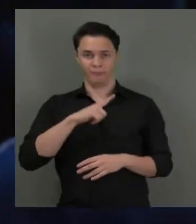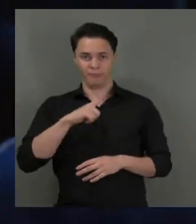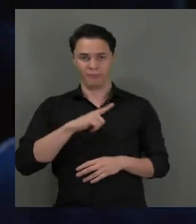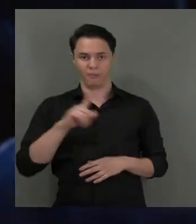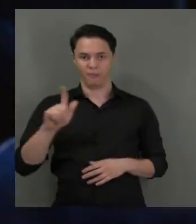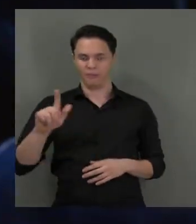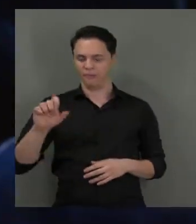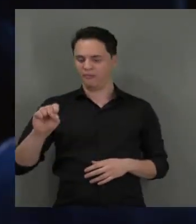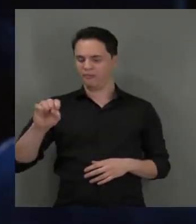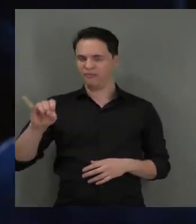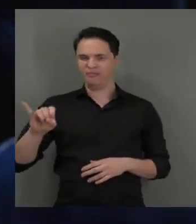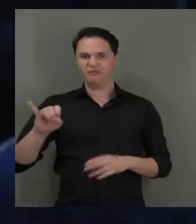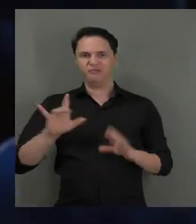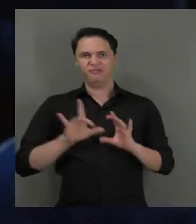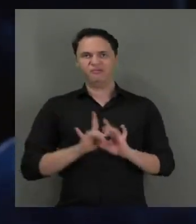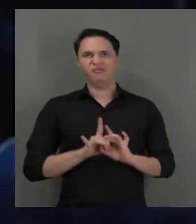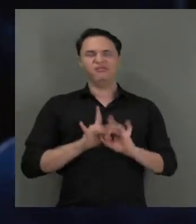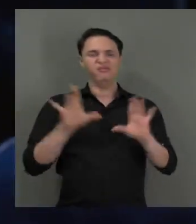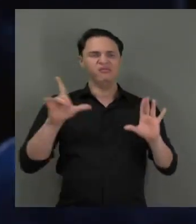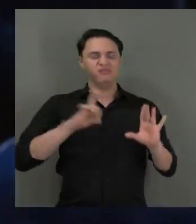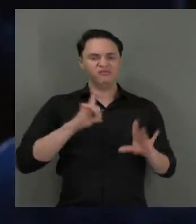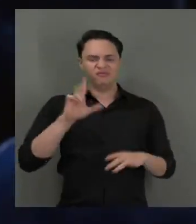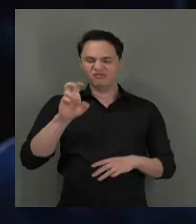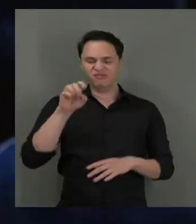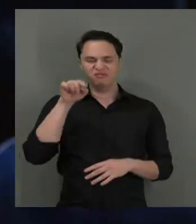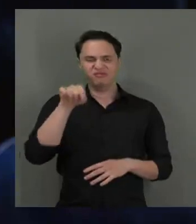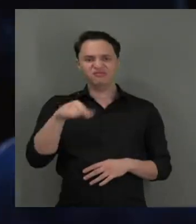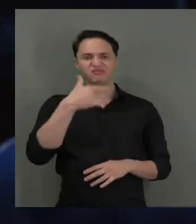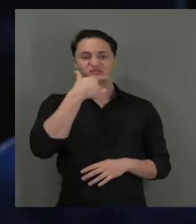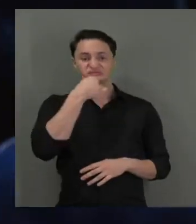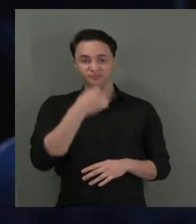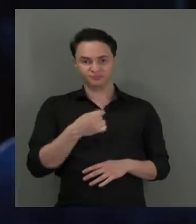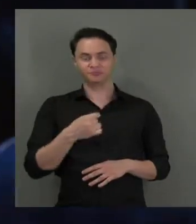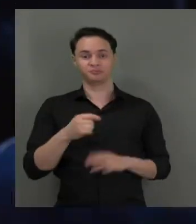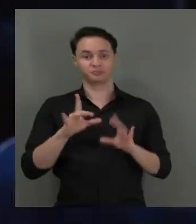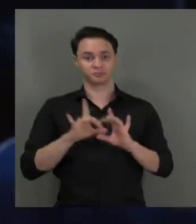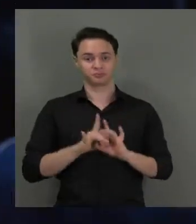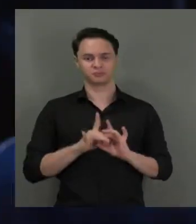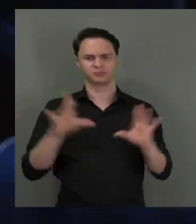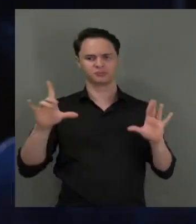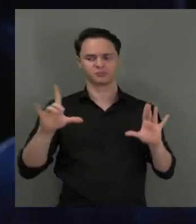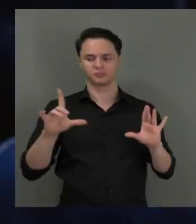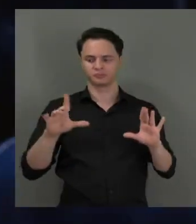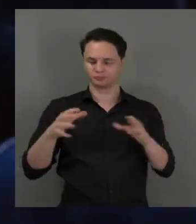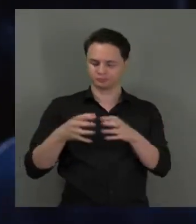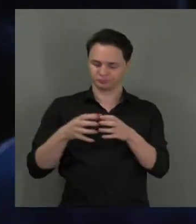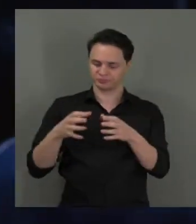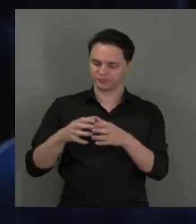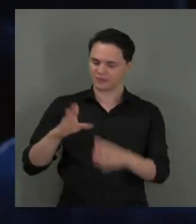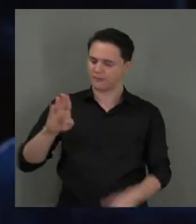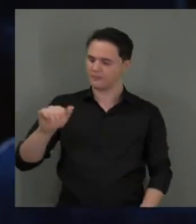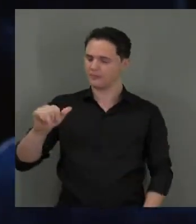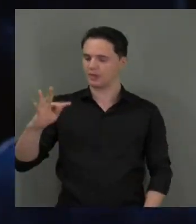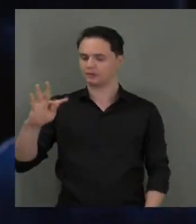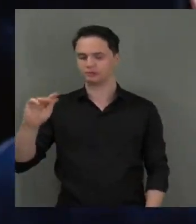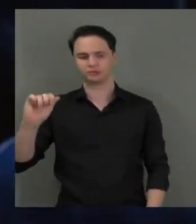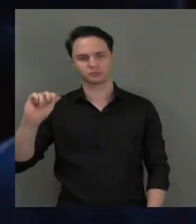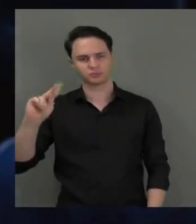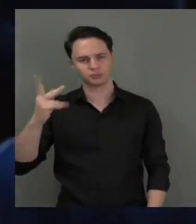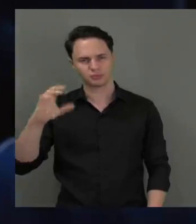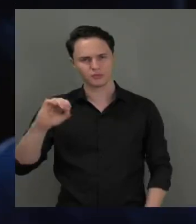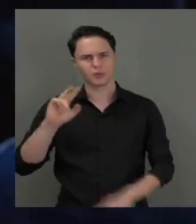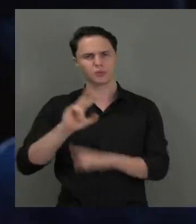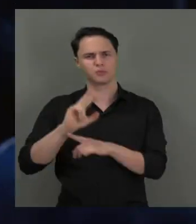à sua disposição, 5 mil homens, batalhão da Guarda Presidencial e